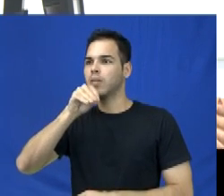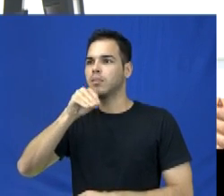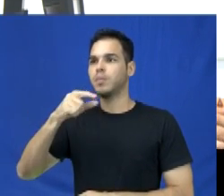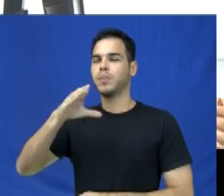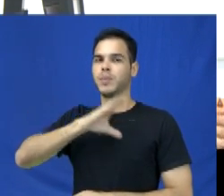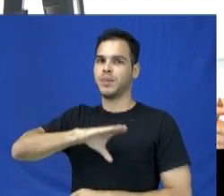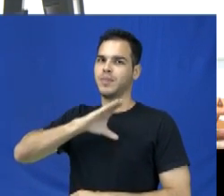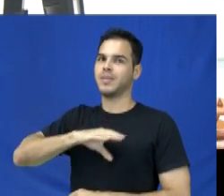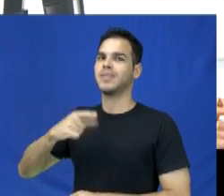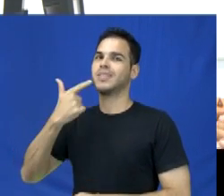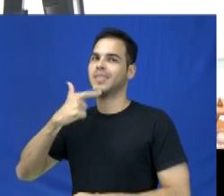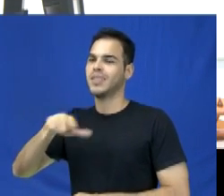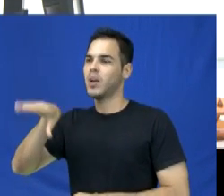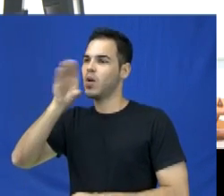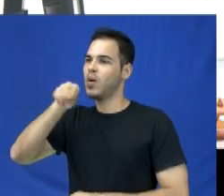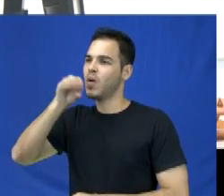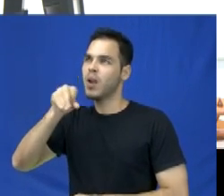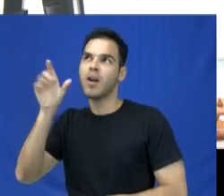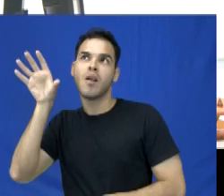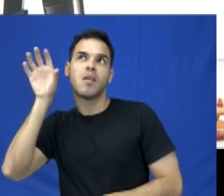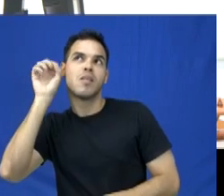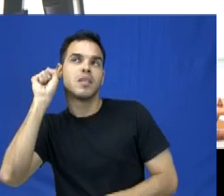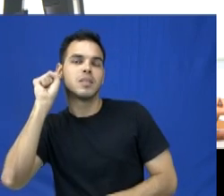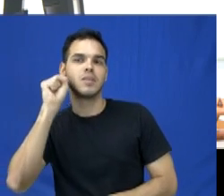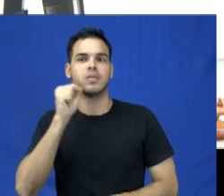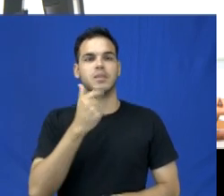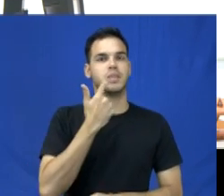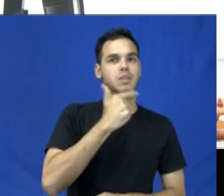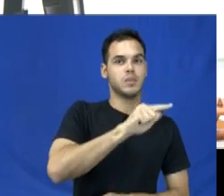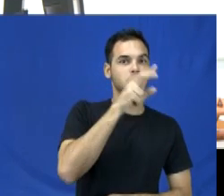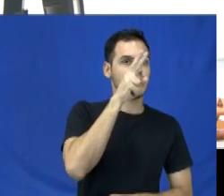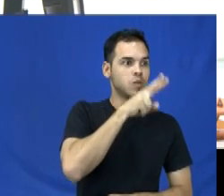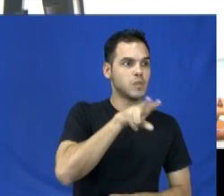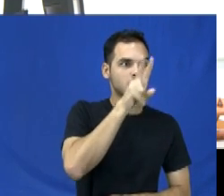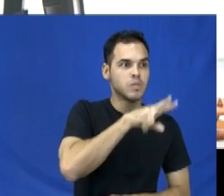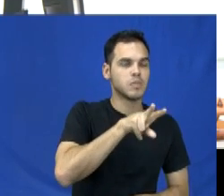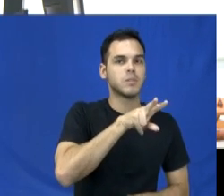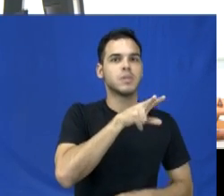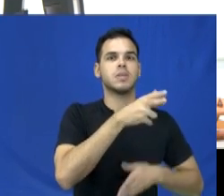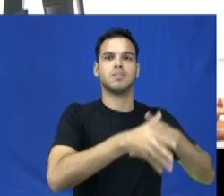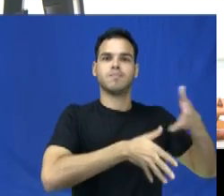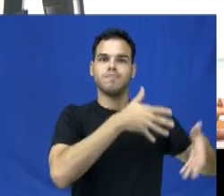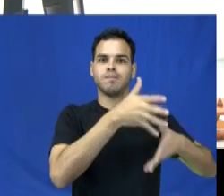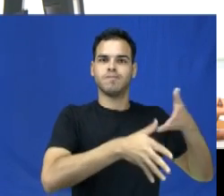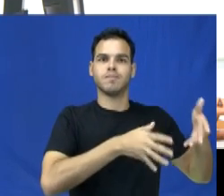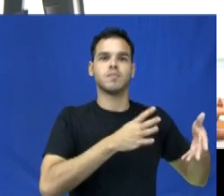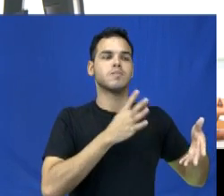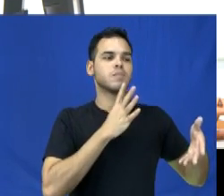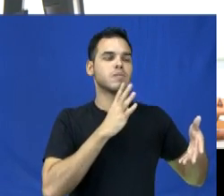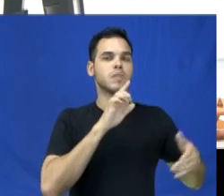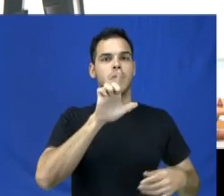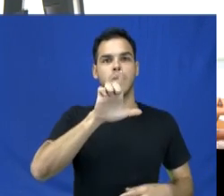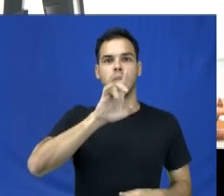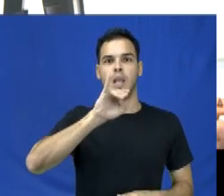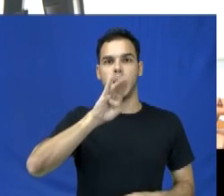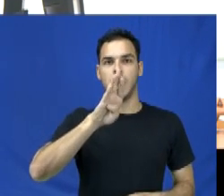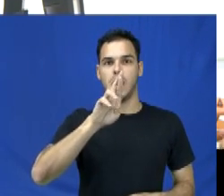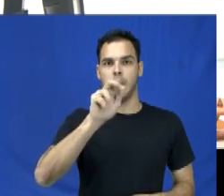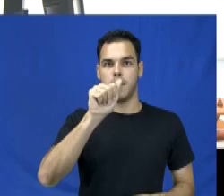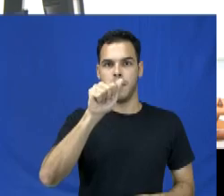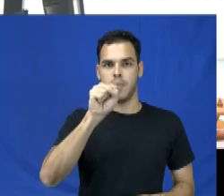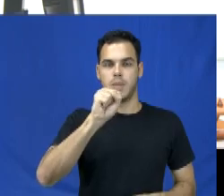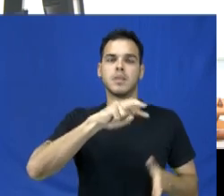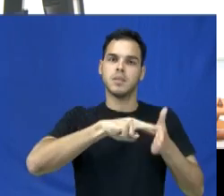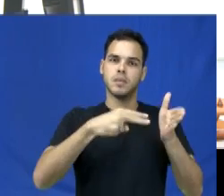oral auditiva é português, e uma língua visual espacial é a língua brasileira de sinais, conhecido como Libras, que é a sigla